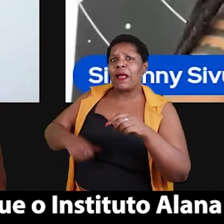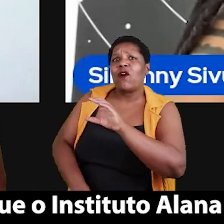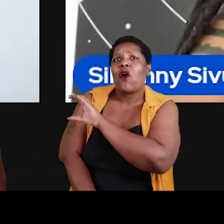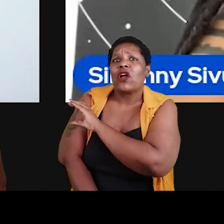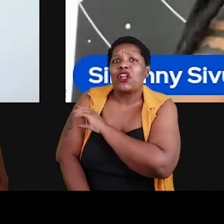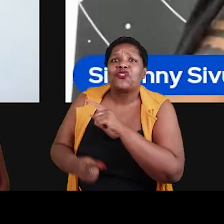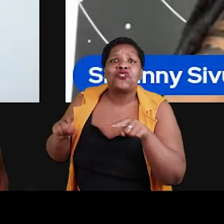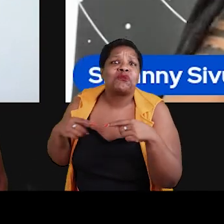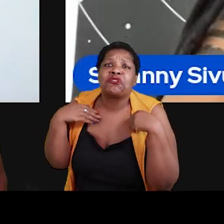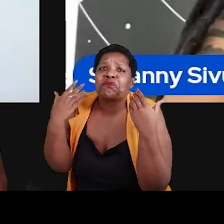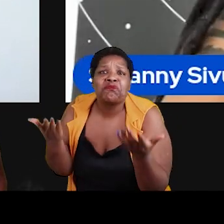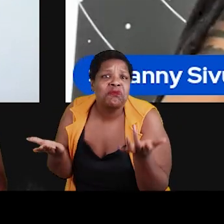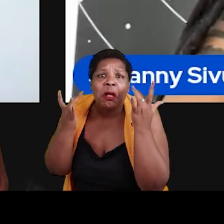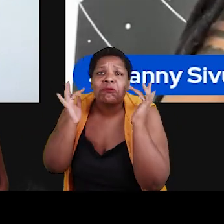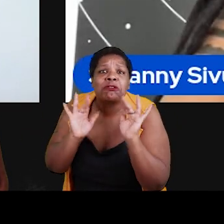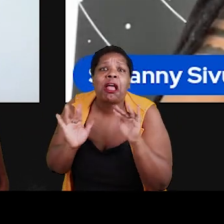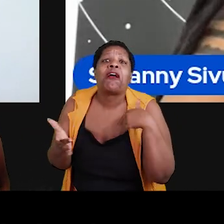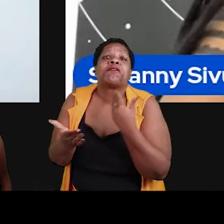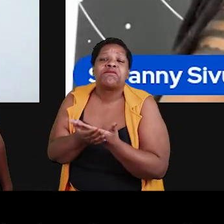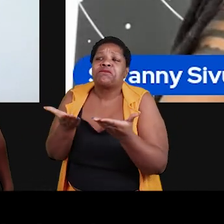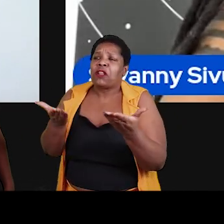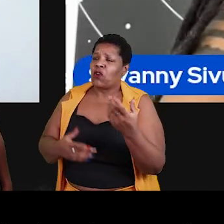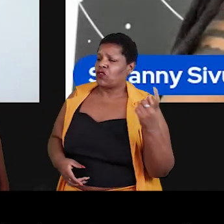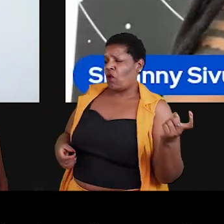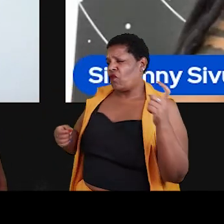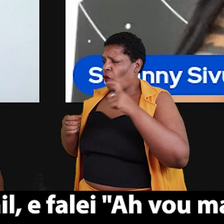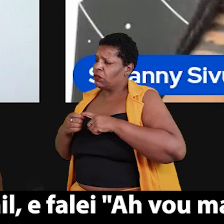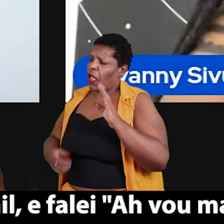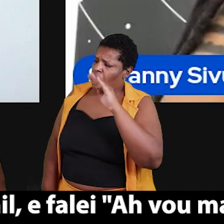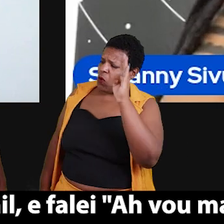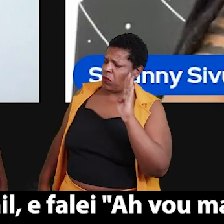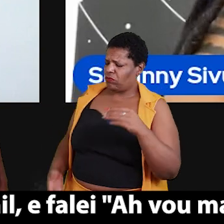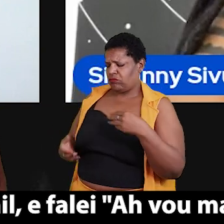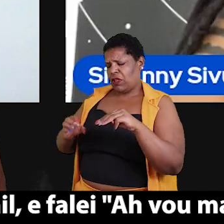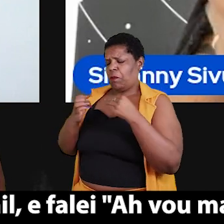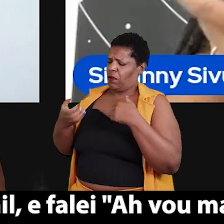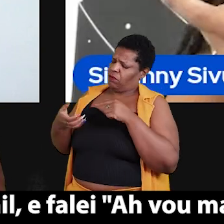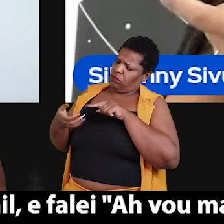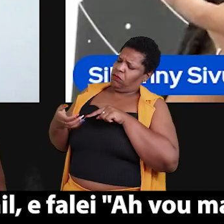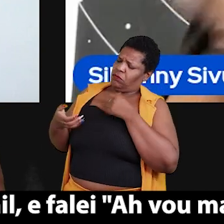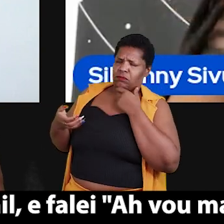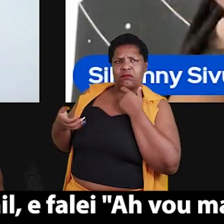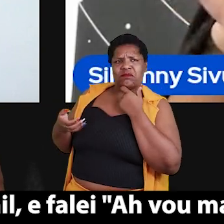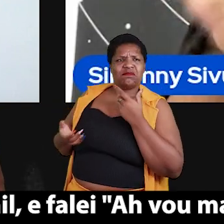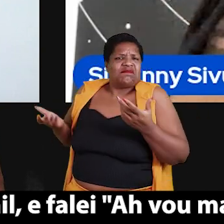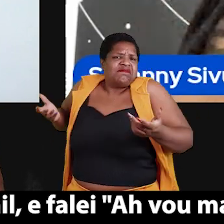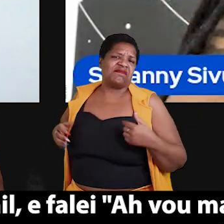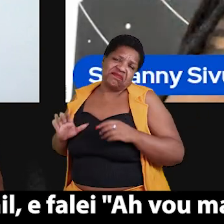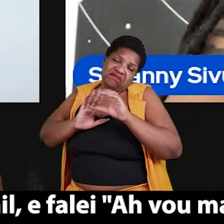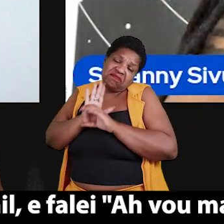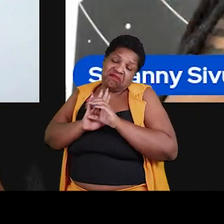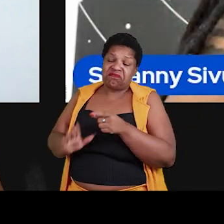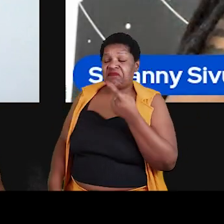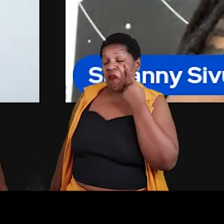de música. Até hoje eu não sei. Tinha acabado de voltar para o Brasil, recebi um e-mail, falei, eu vou mandar meu currículo, vamos